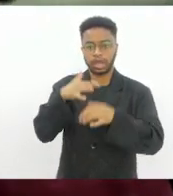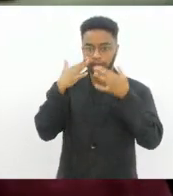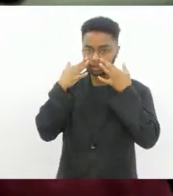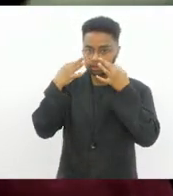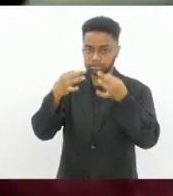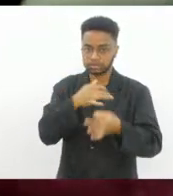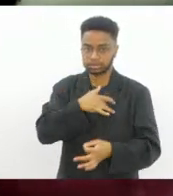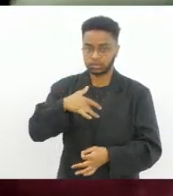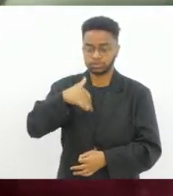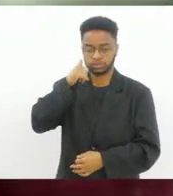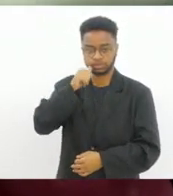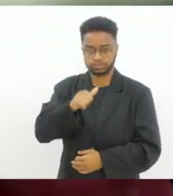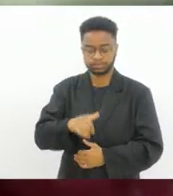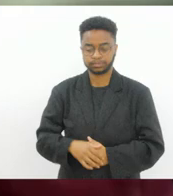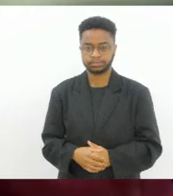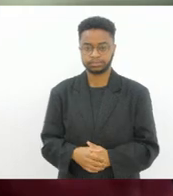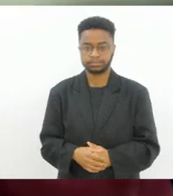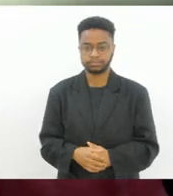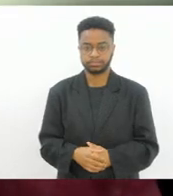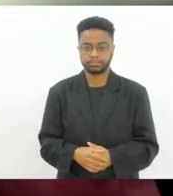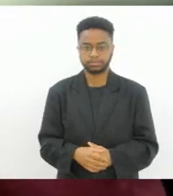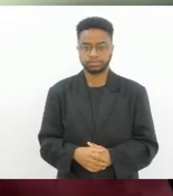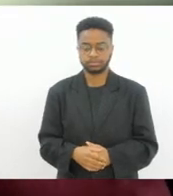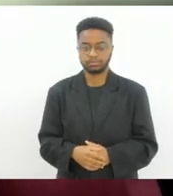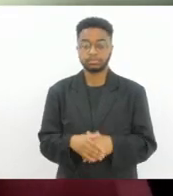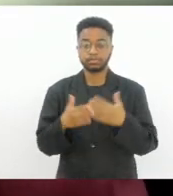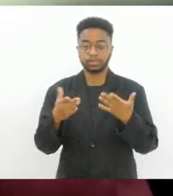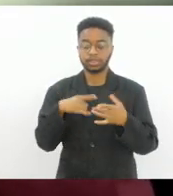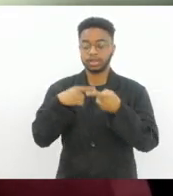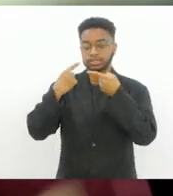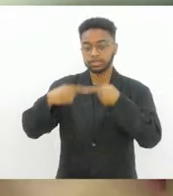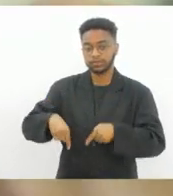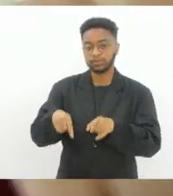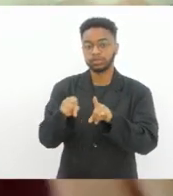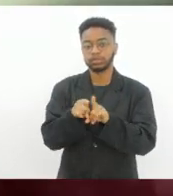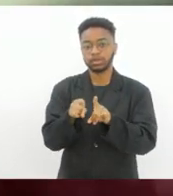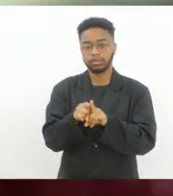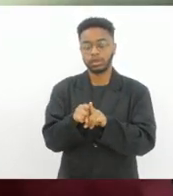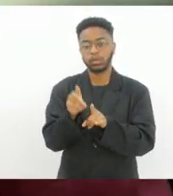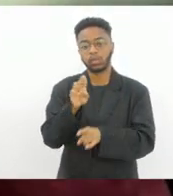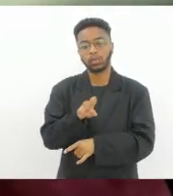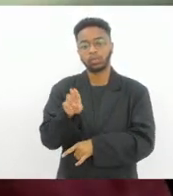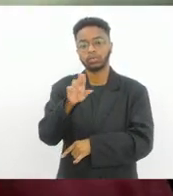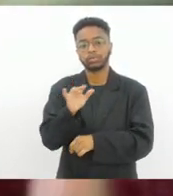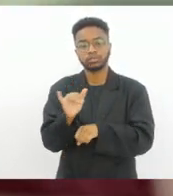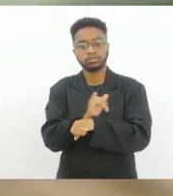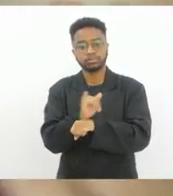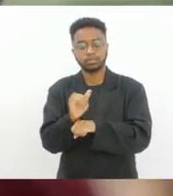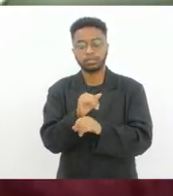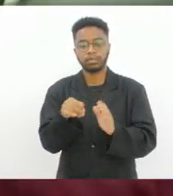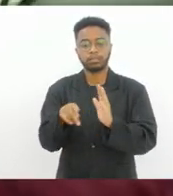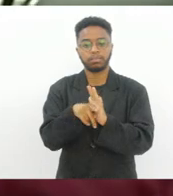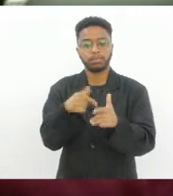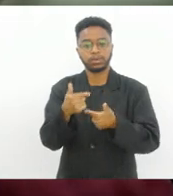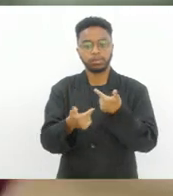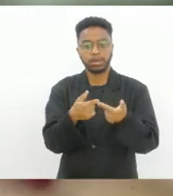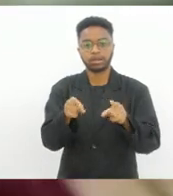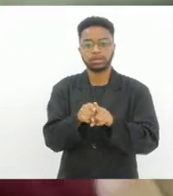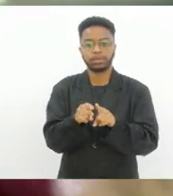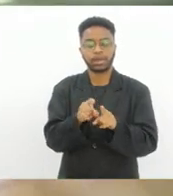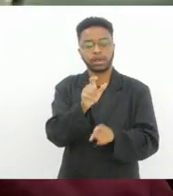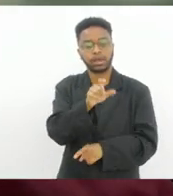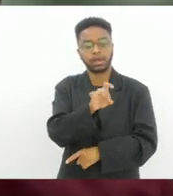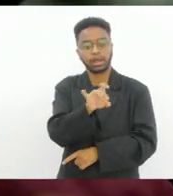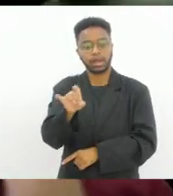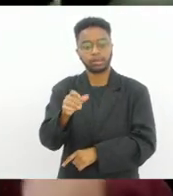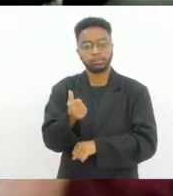das Mulheres. A gente tem o desafio de otimizar os recursos desses serviços e desses profissionais para que eles